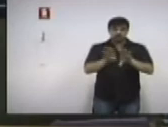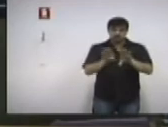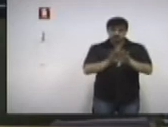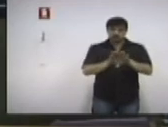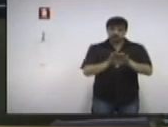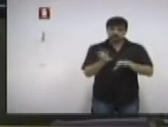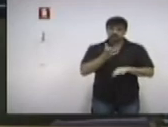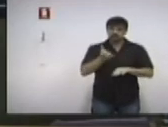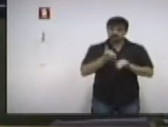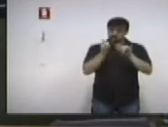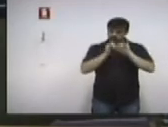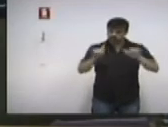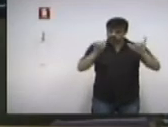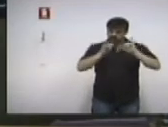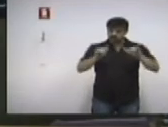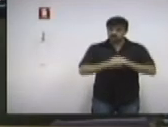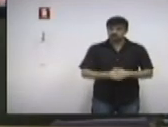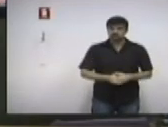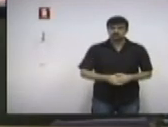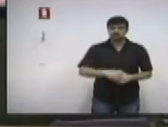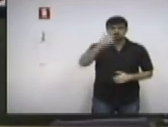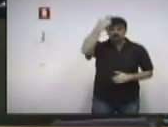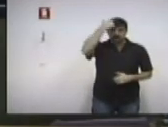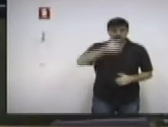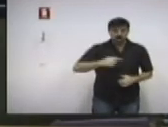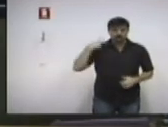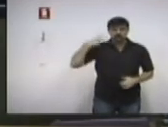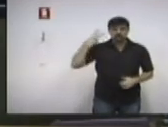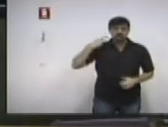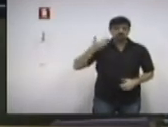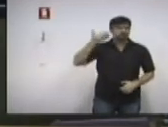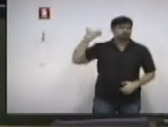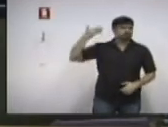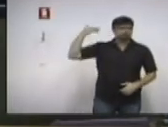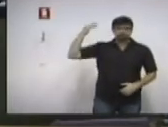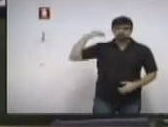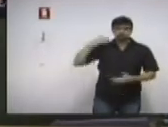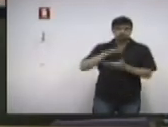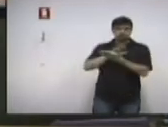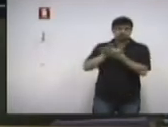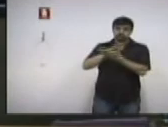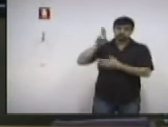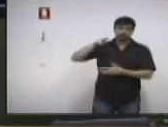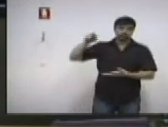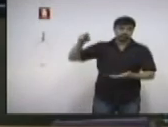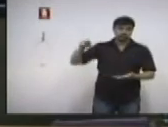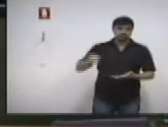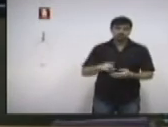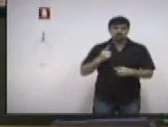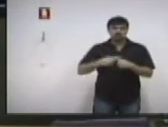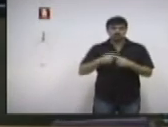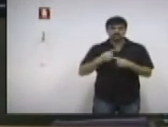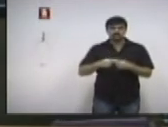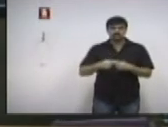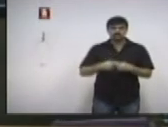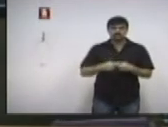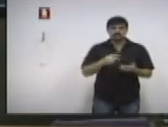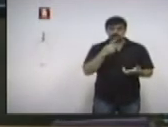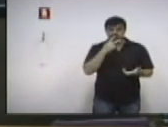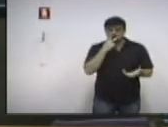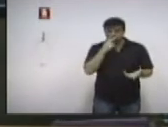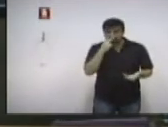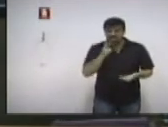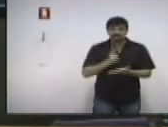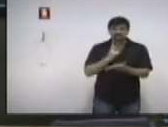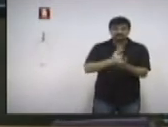resolve o seguinte eu não fui Vereador na última gestão Porque existe um hábito aqui de tudo jogar na